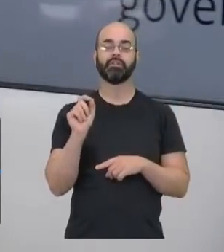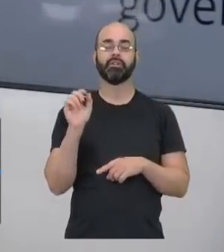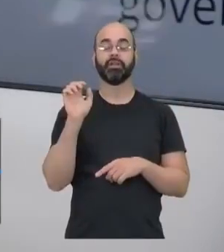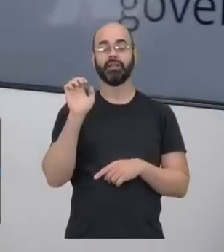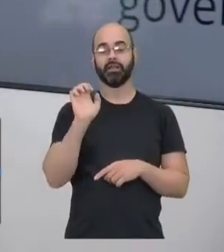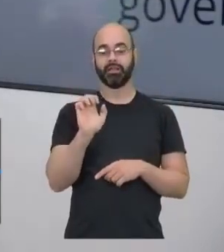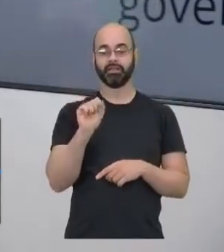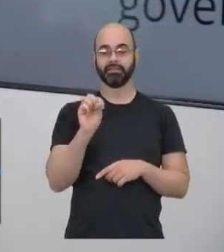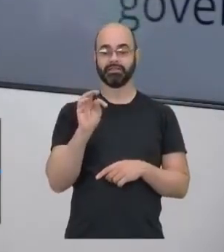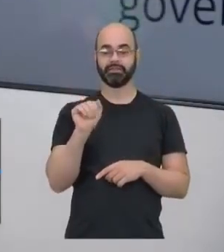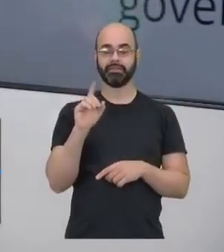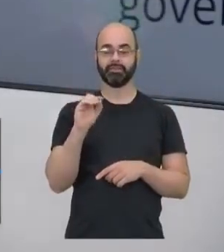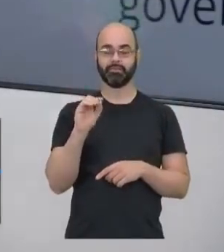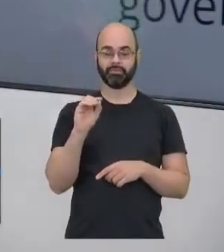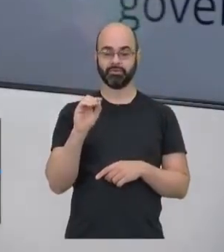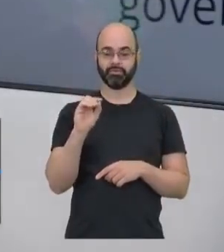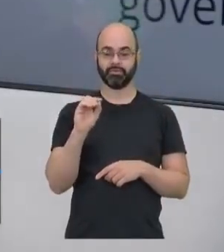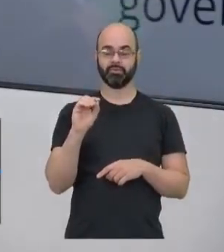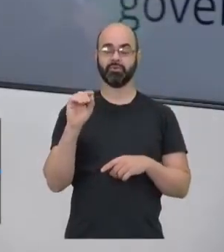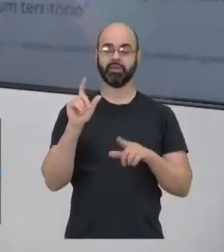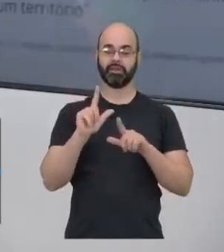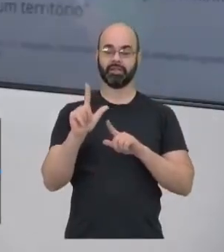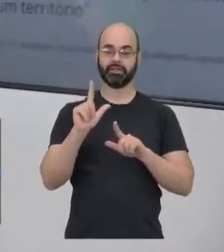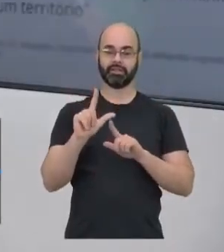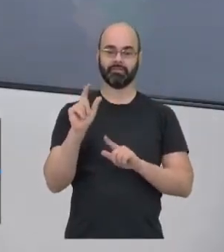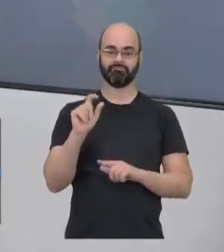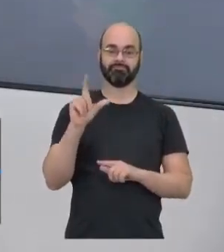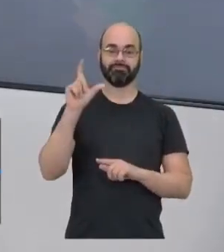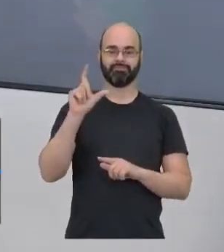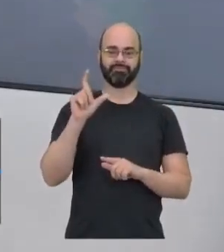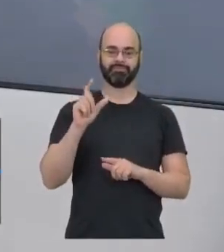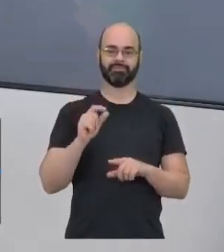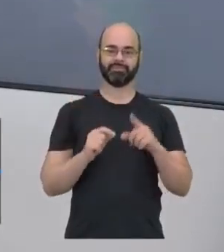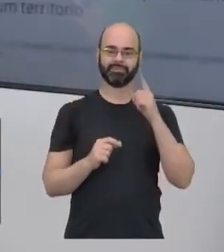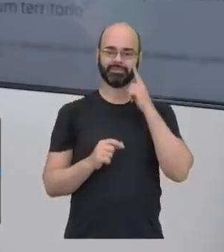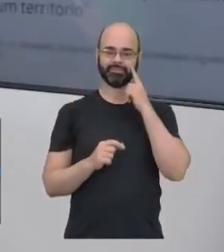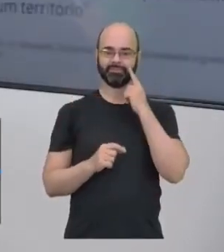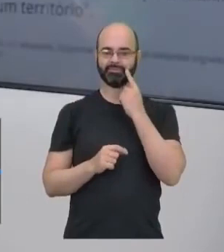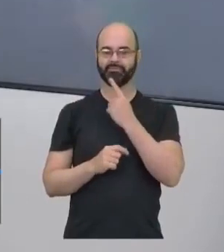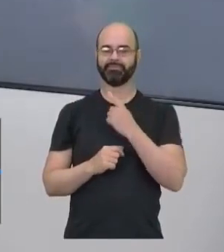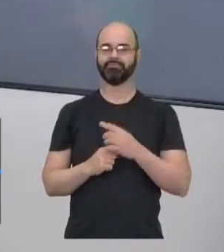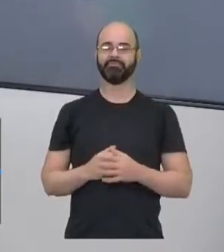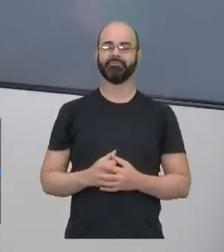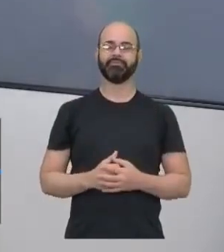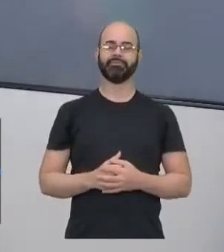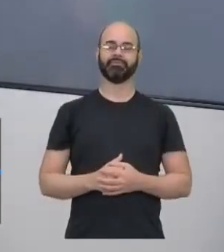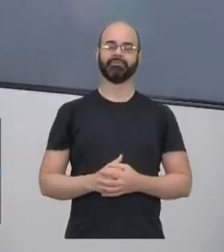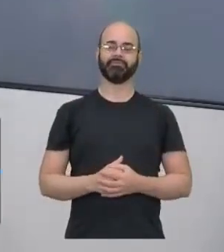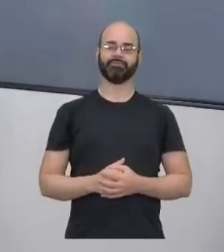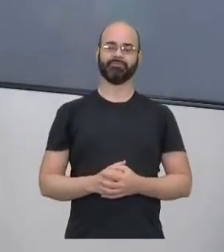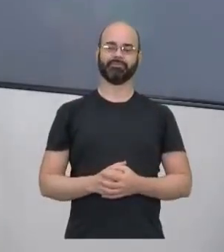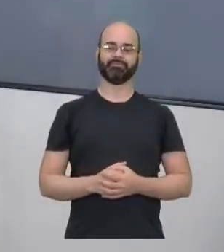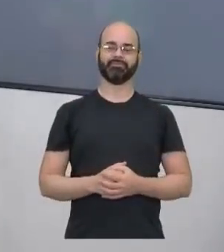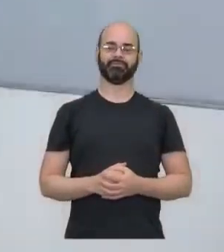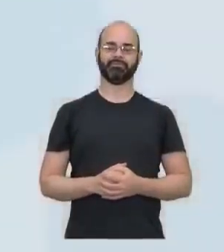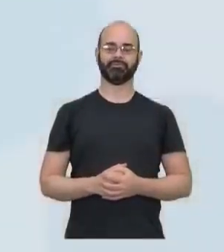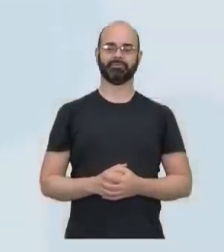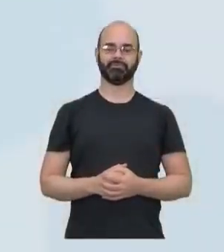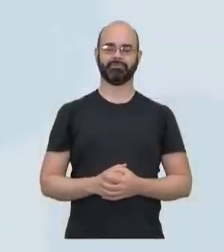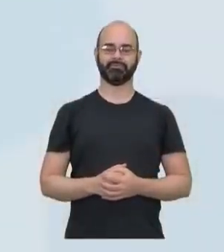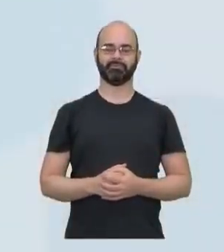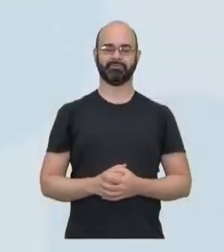maiúscula. E aí, vamos falar um pouquinho, ó, esse Estado com